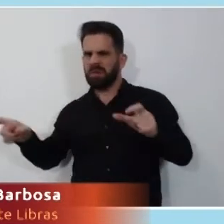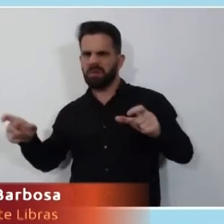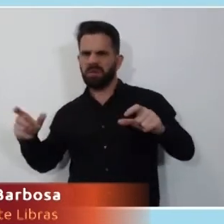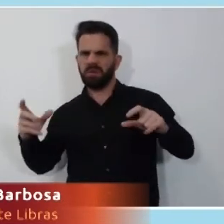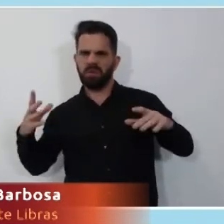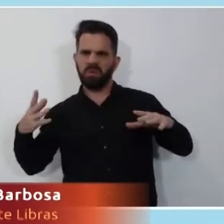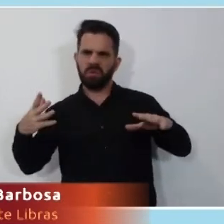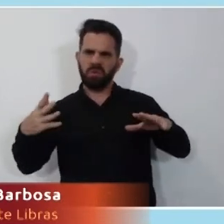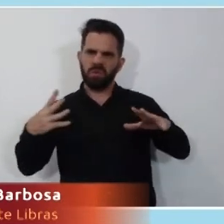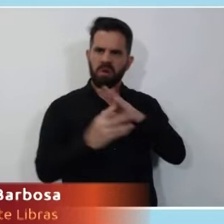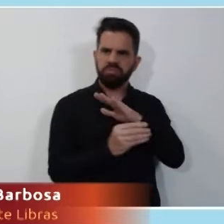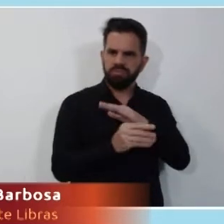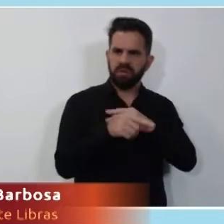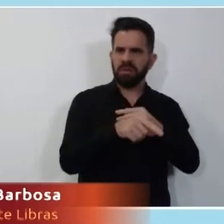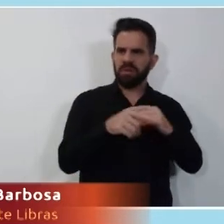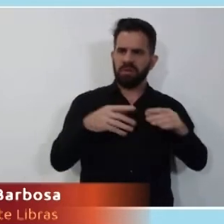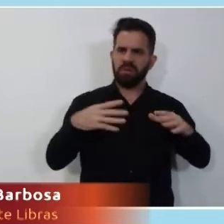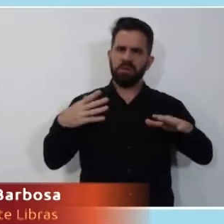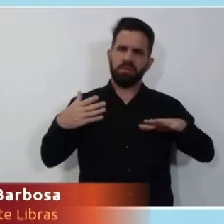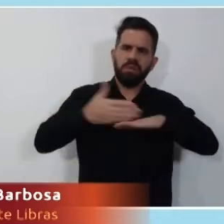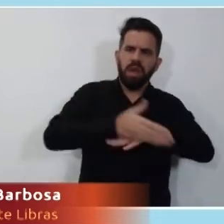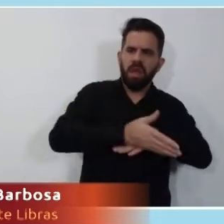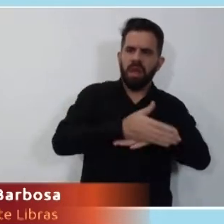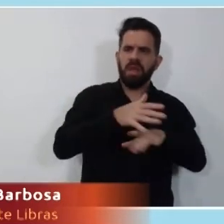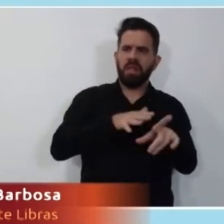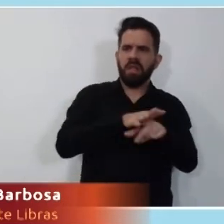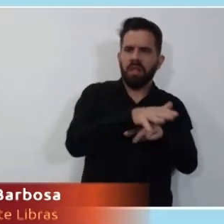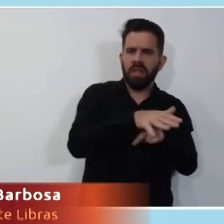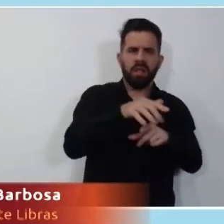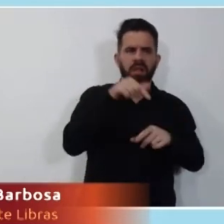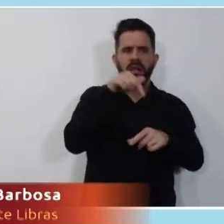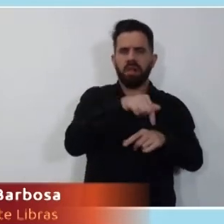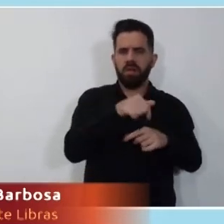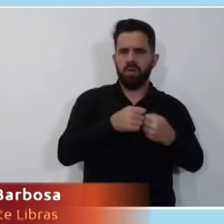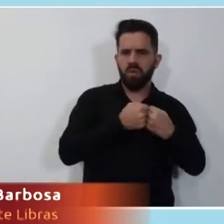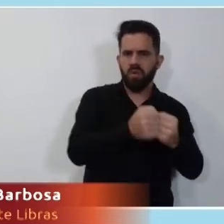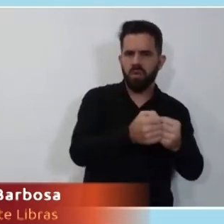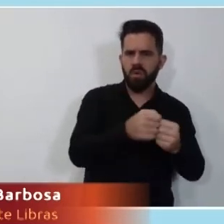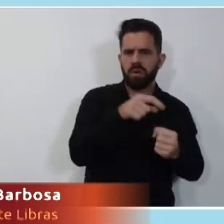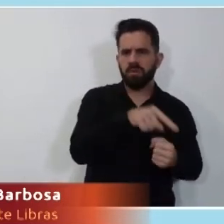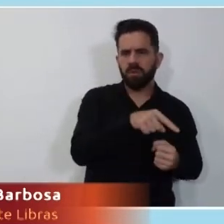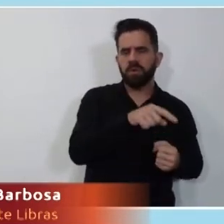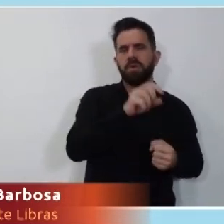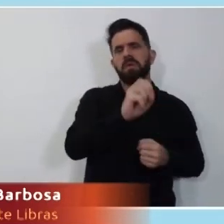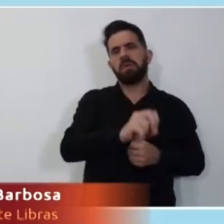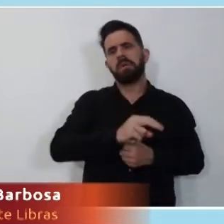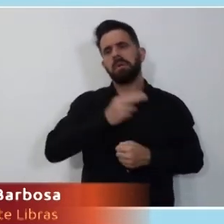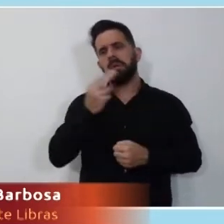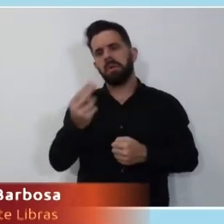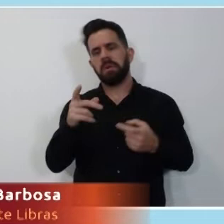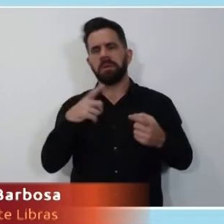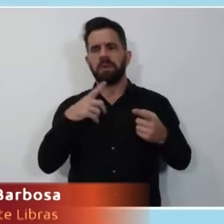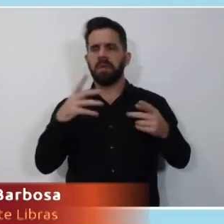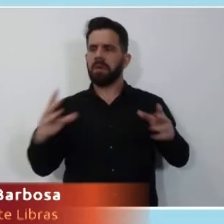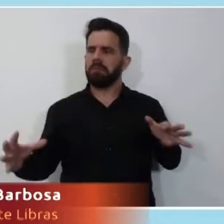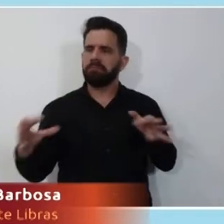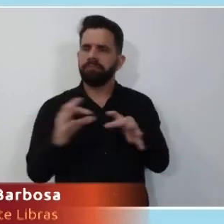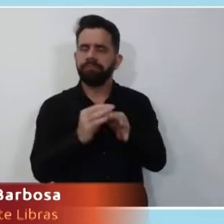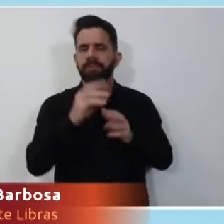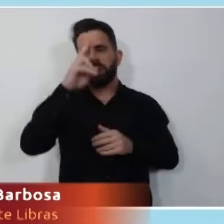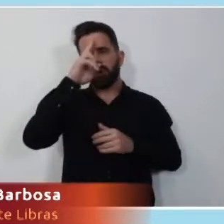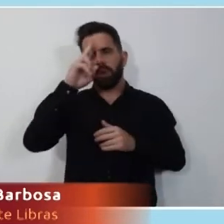em explorar novos mercados, como se a publicidade, como se a integração com outros serviços, como se Uber, como se bicicleta.